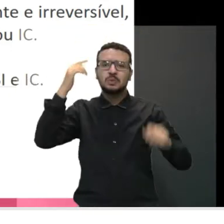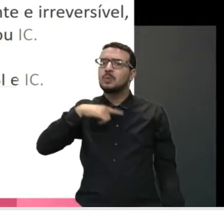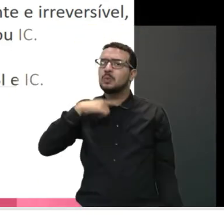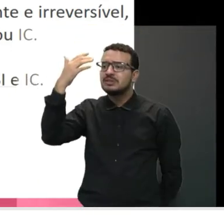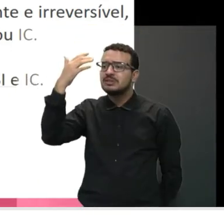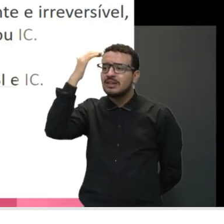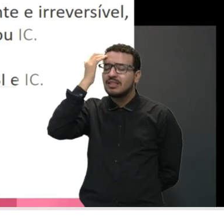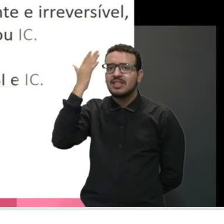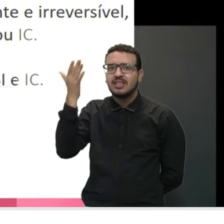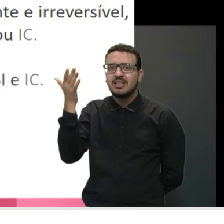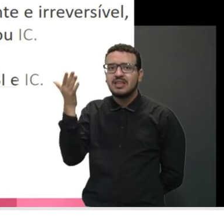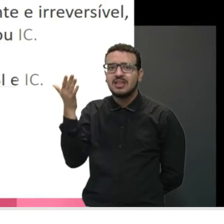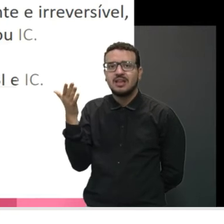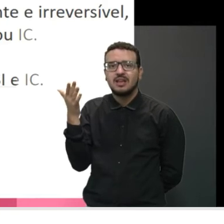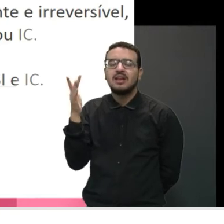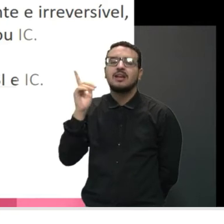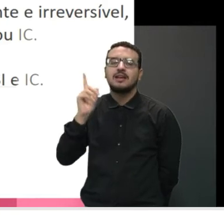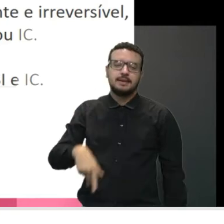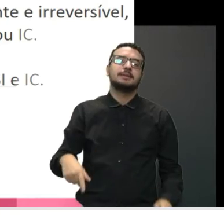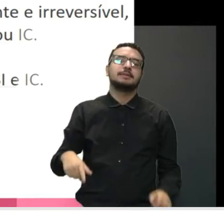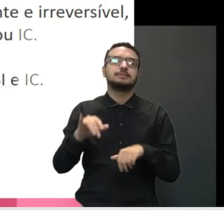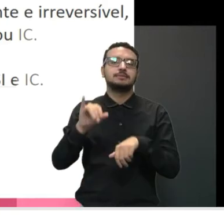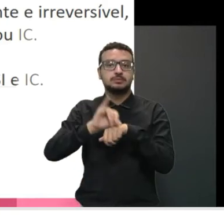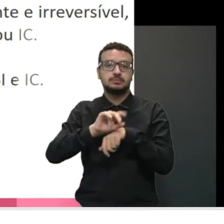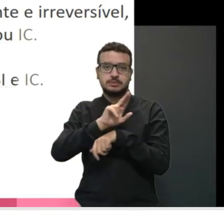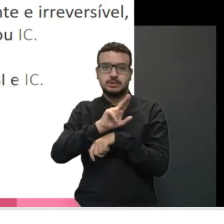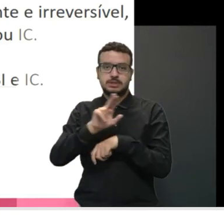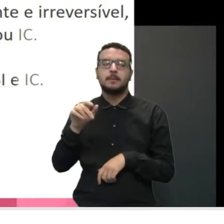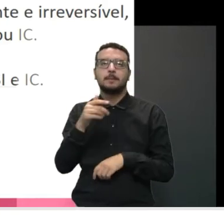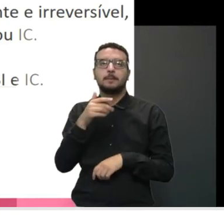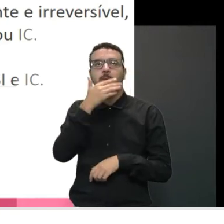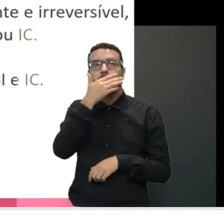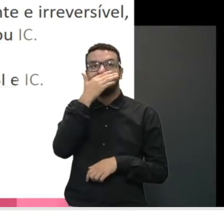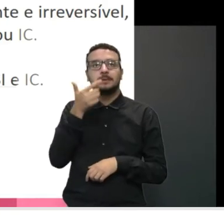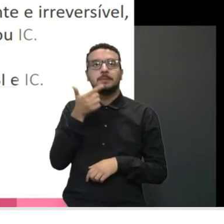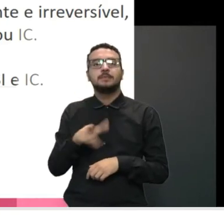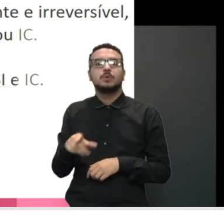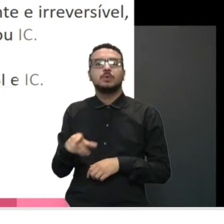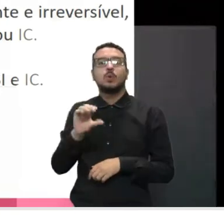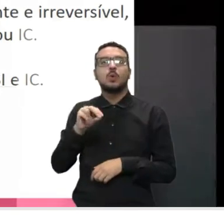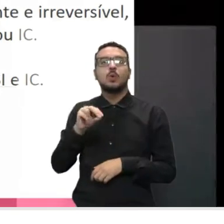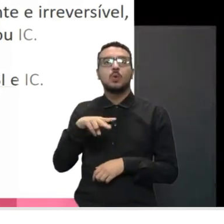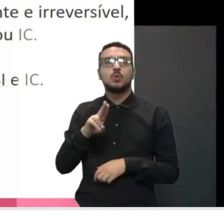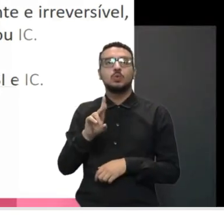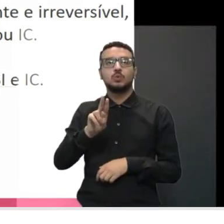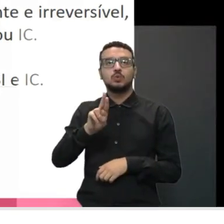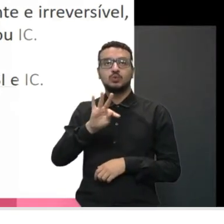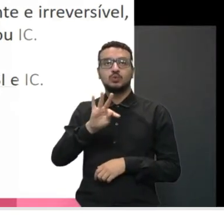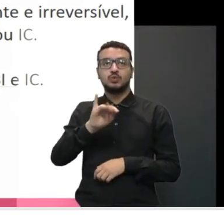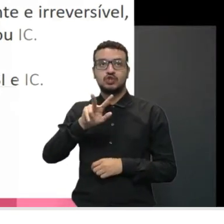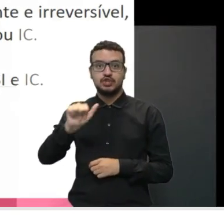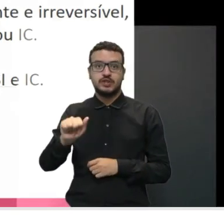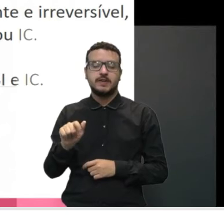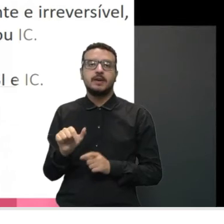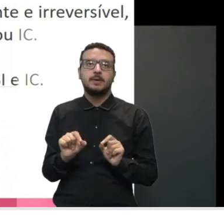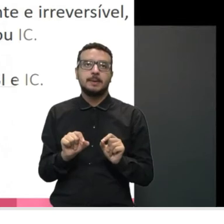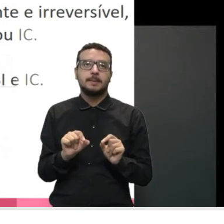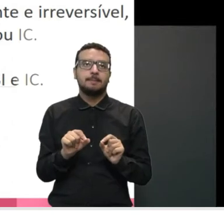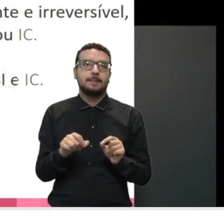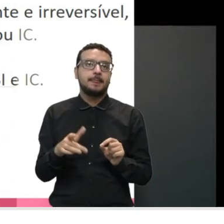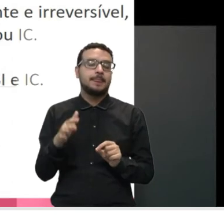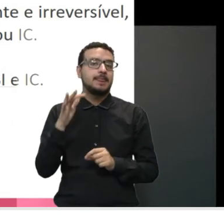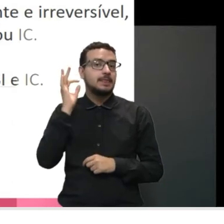central. A perda auditiva condutiva é quando está sendo acometido a orelha externa ou